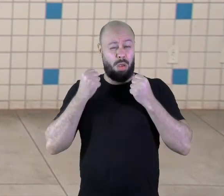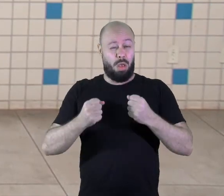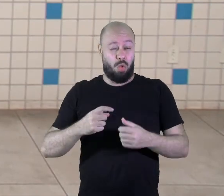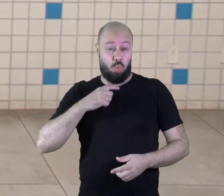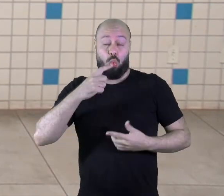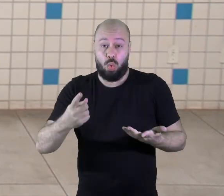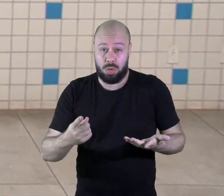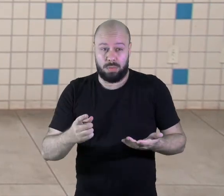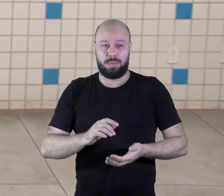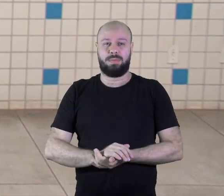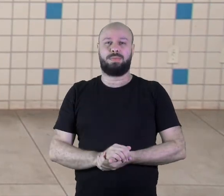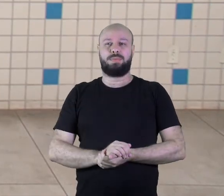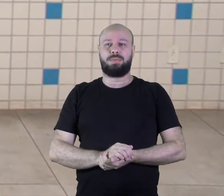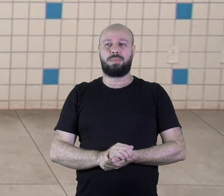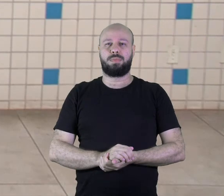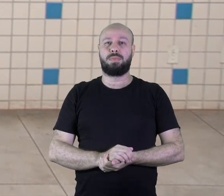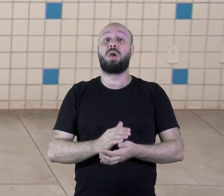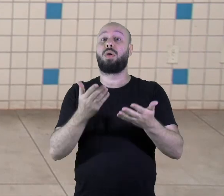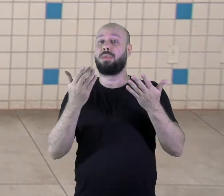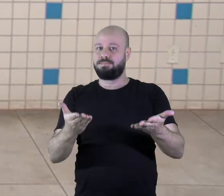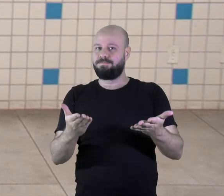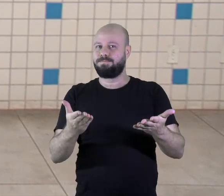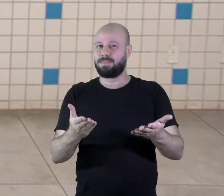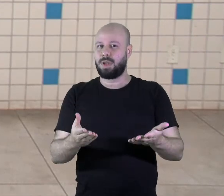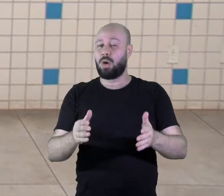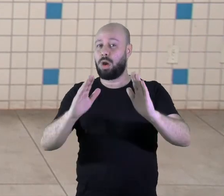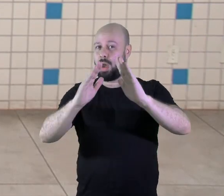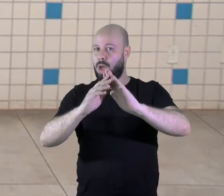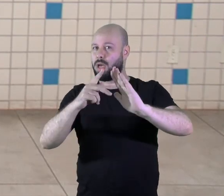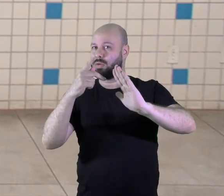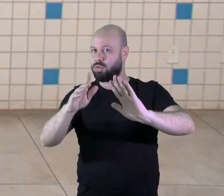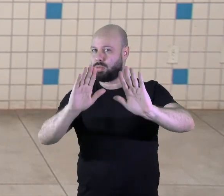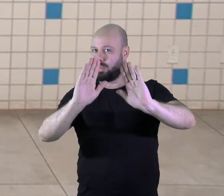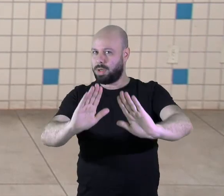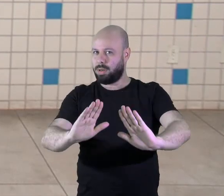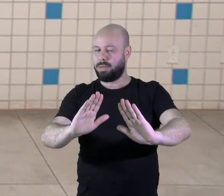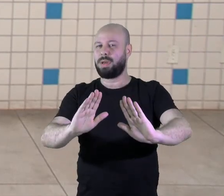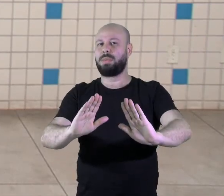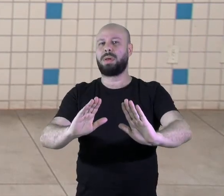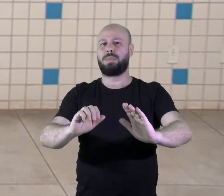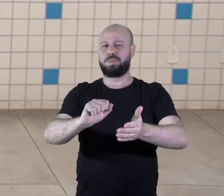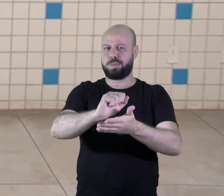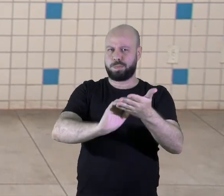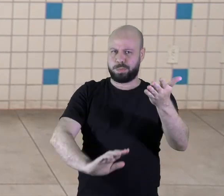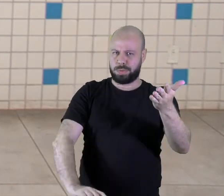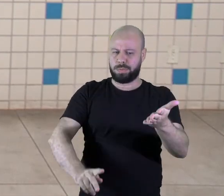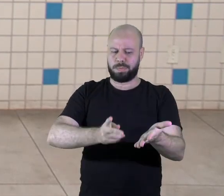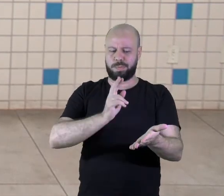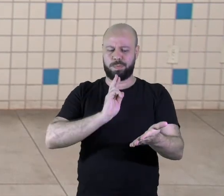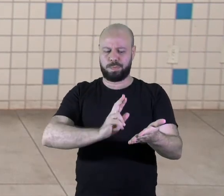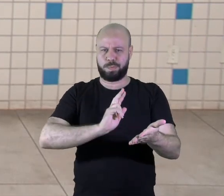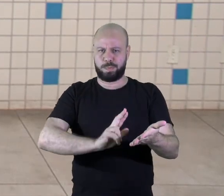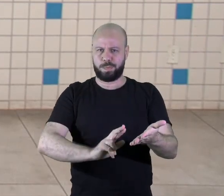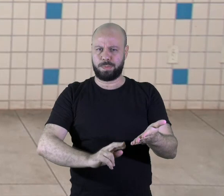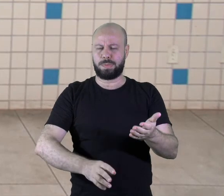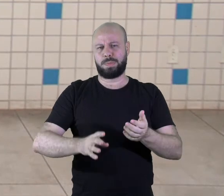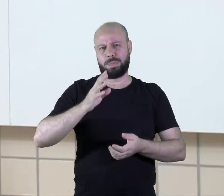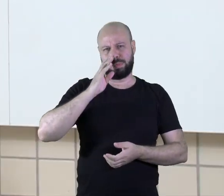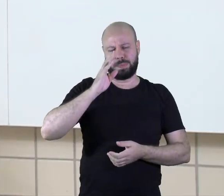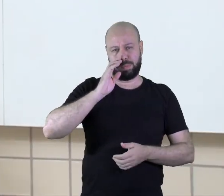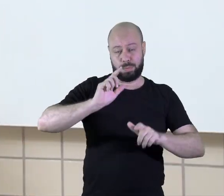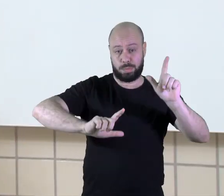Tá bom? Meu povo, fique em casa, continue fazendo as atividades, continue assistindo as nossas aulas